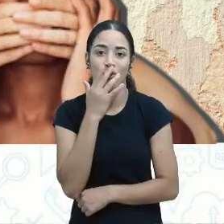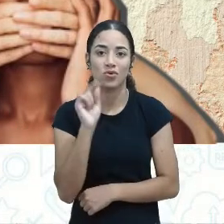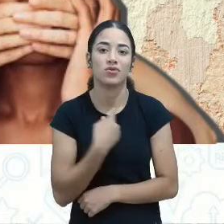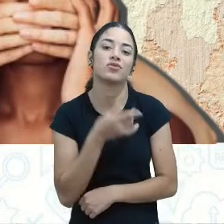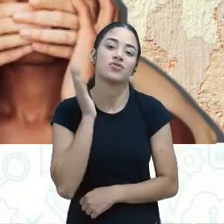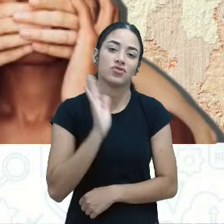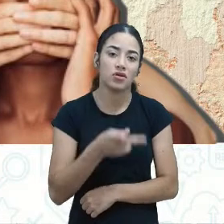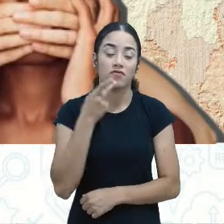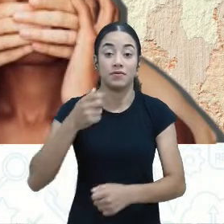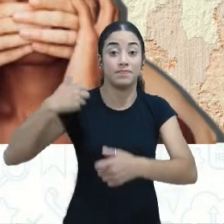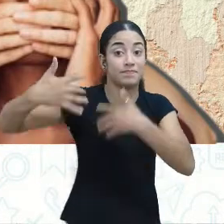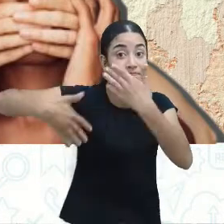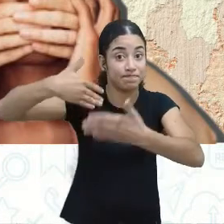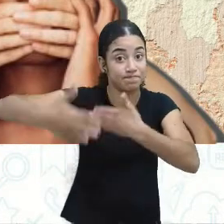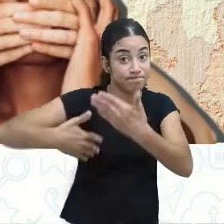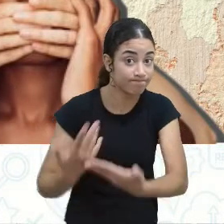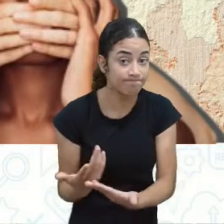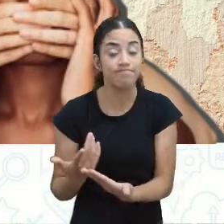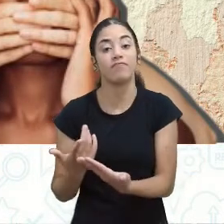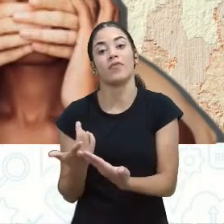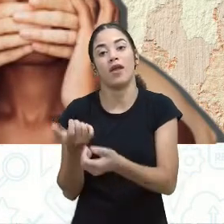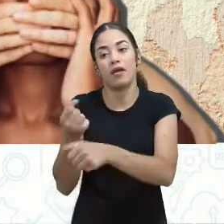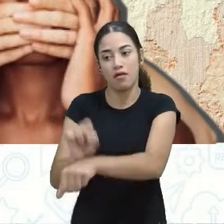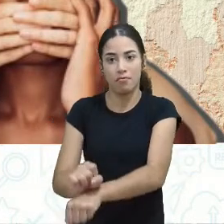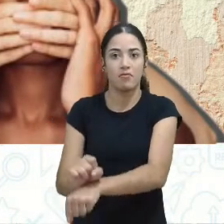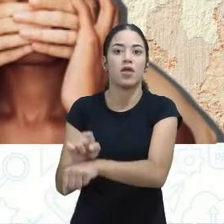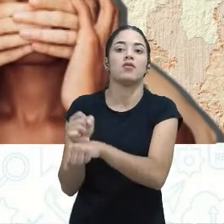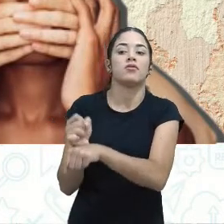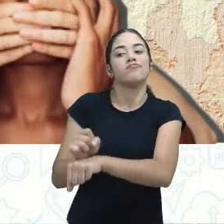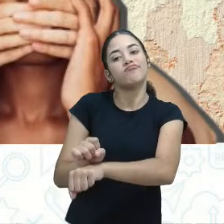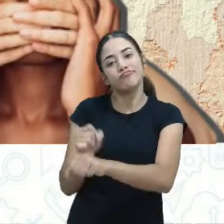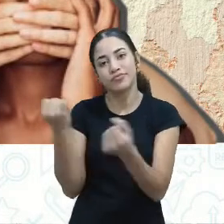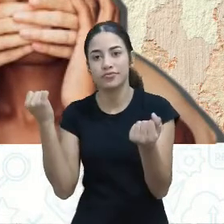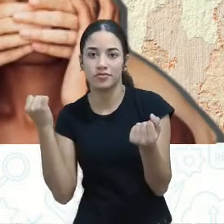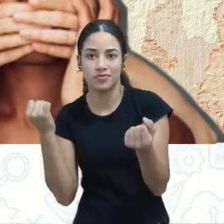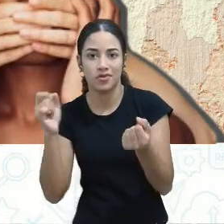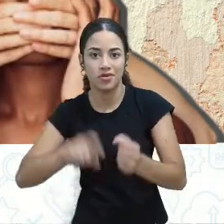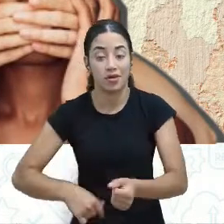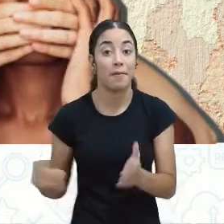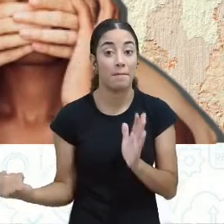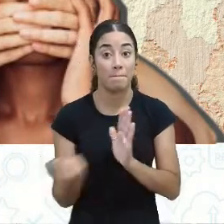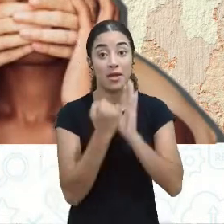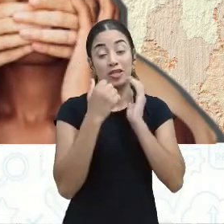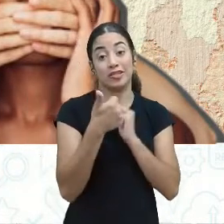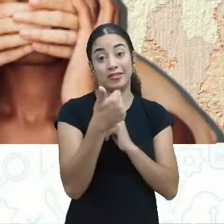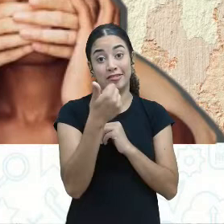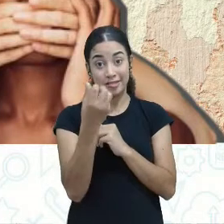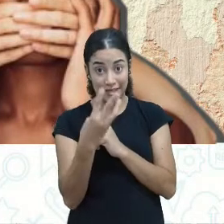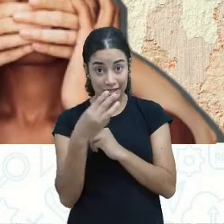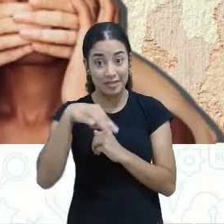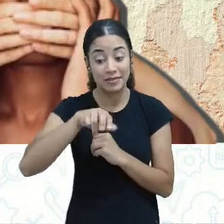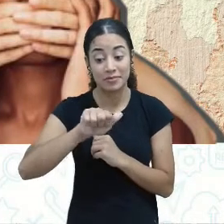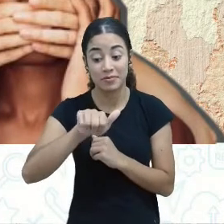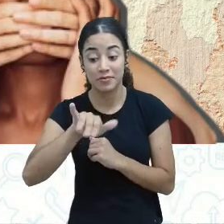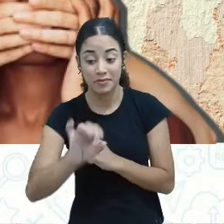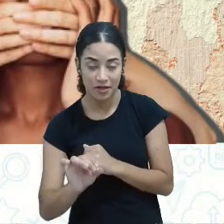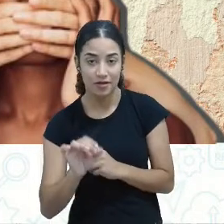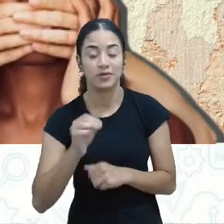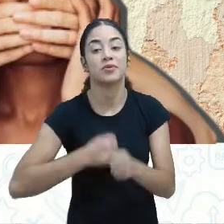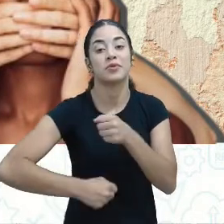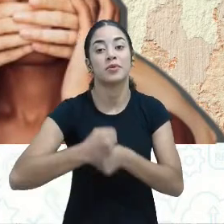da escravidão, né, que teve um marco lá no 13 de maio de 1888. No